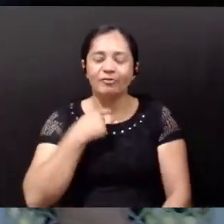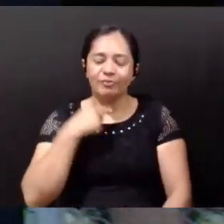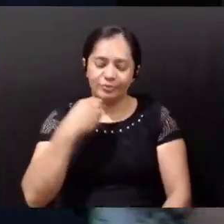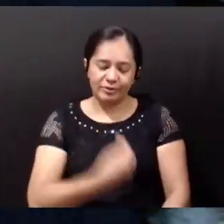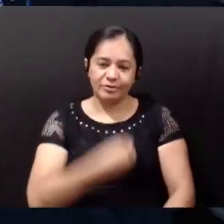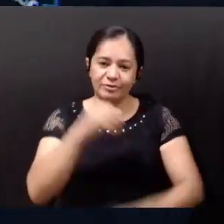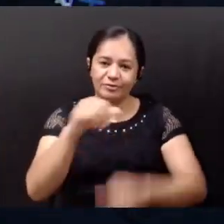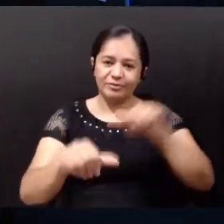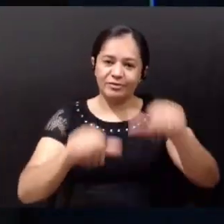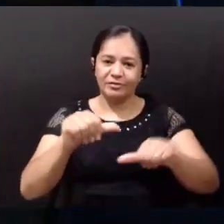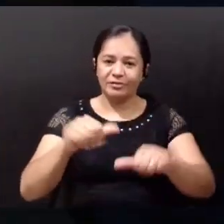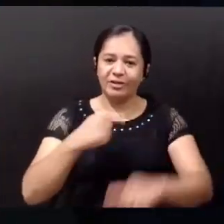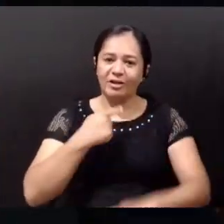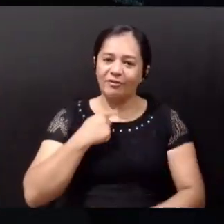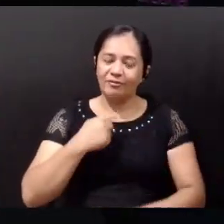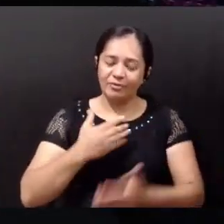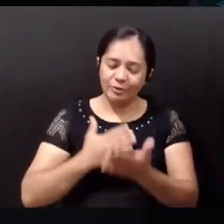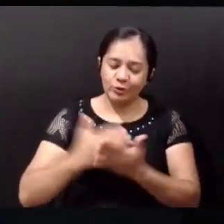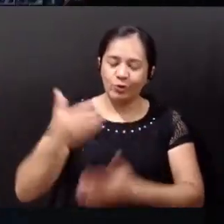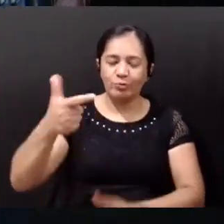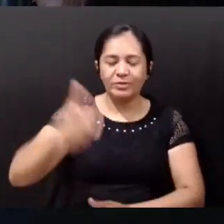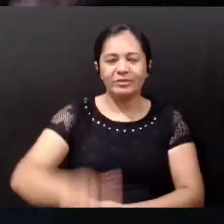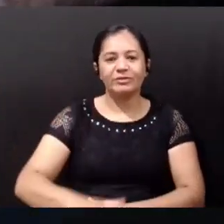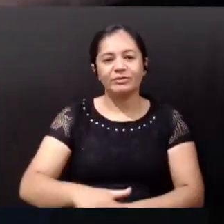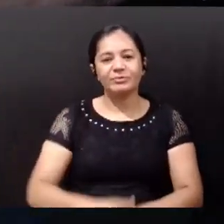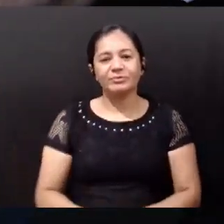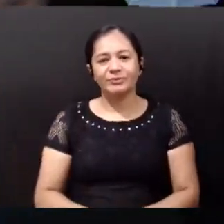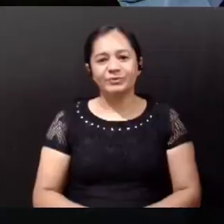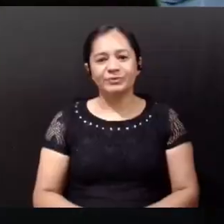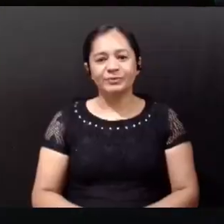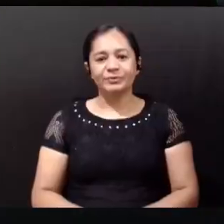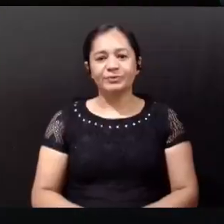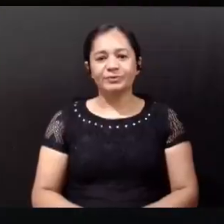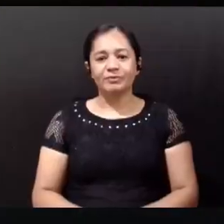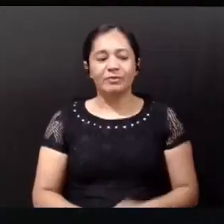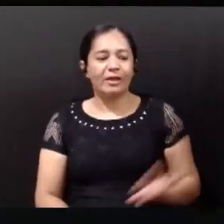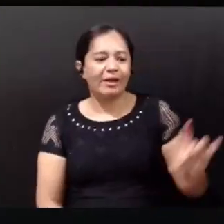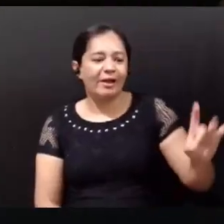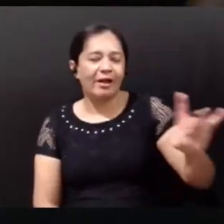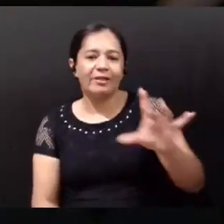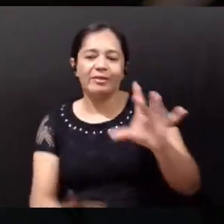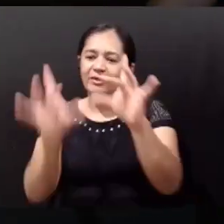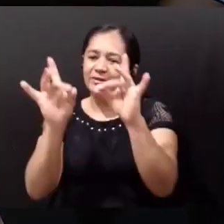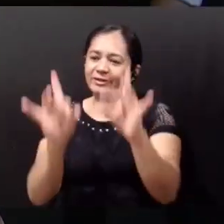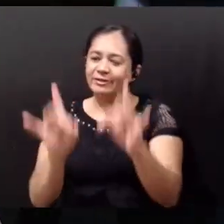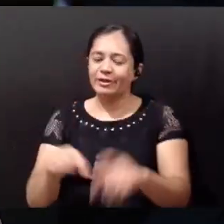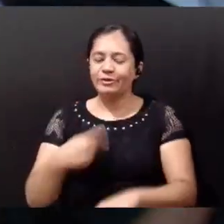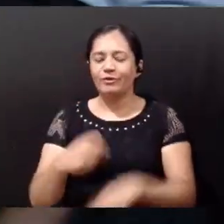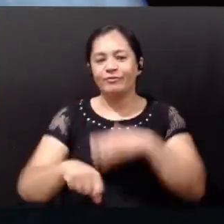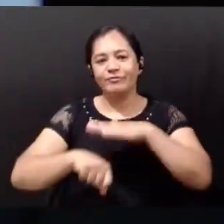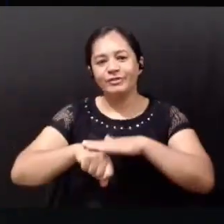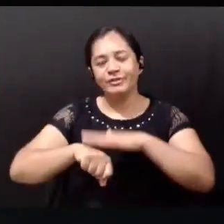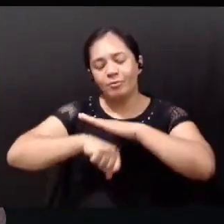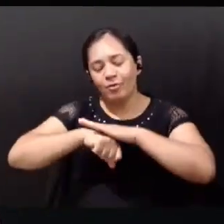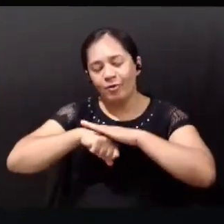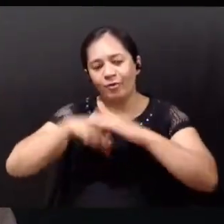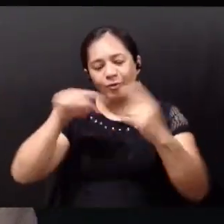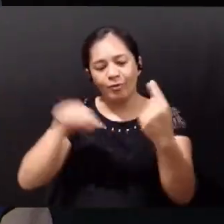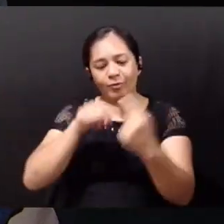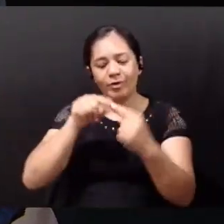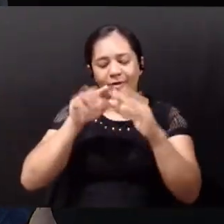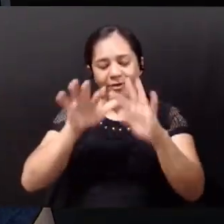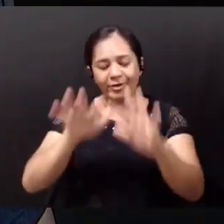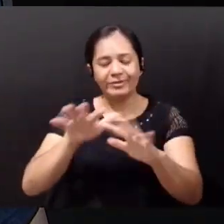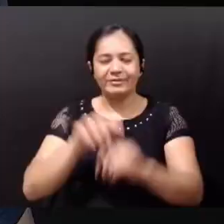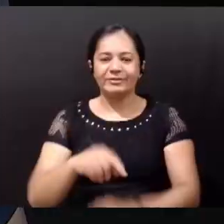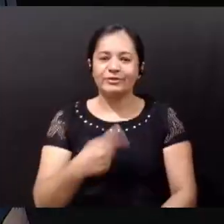de um recomeço. E então cada detalhe foi feito com muito carinho, com esse objetivo. E é isso que a gente deseja,